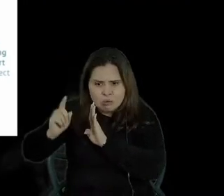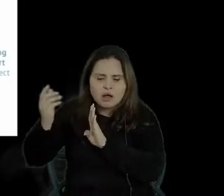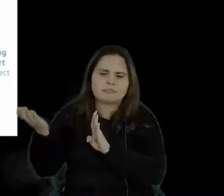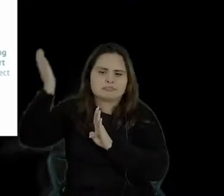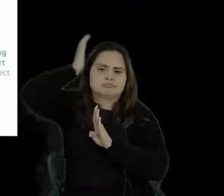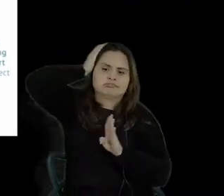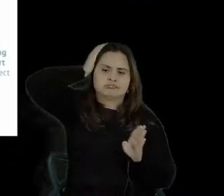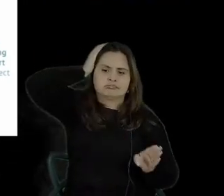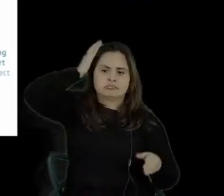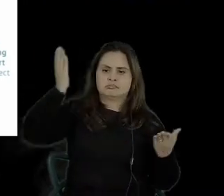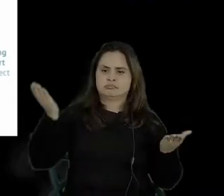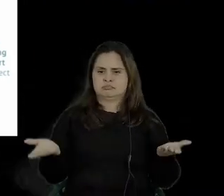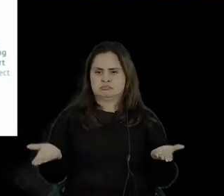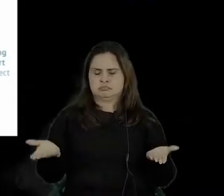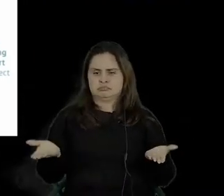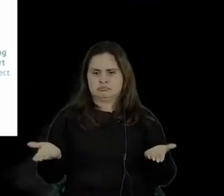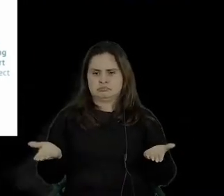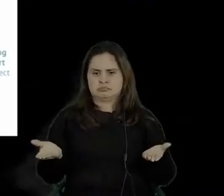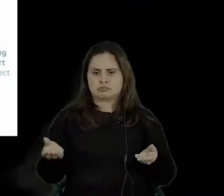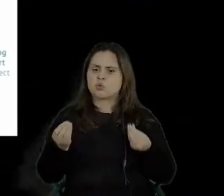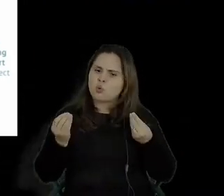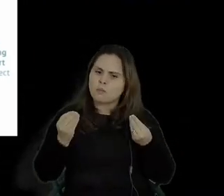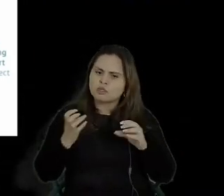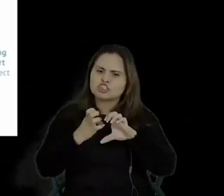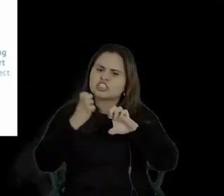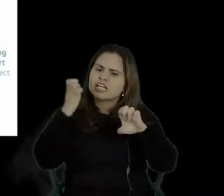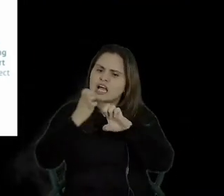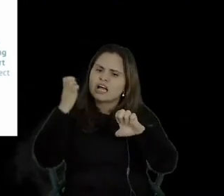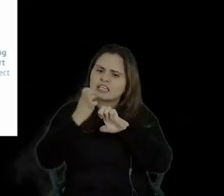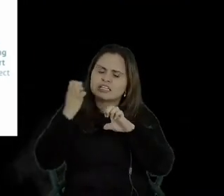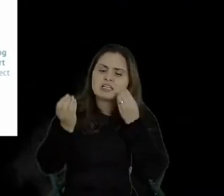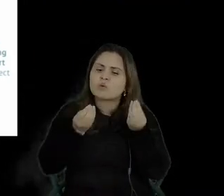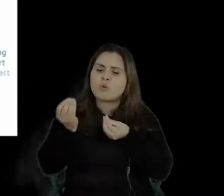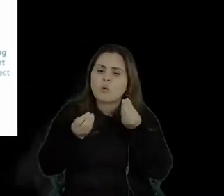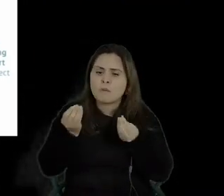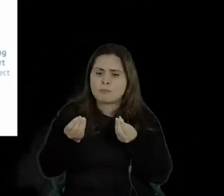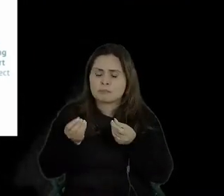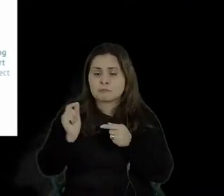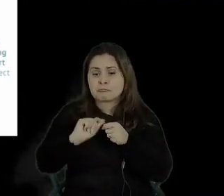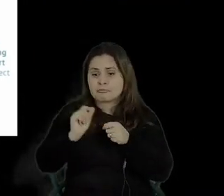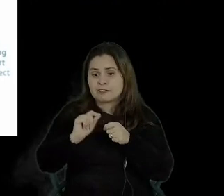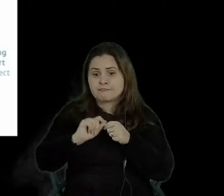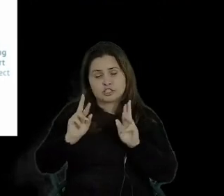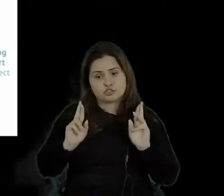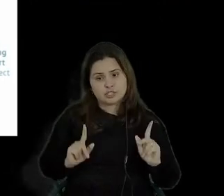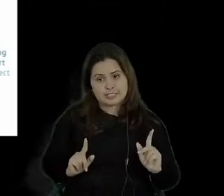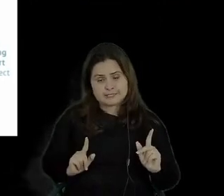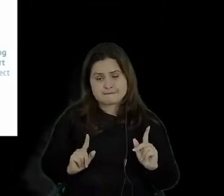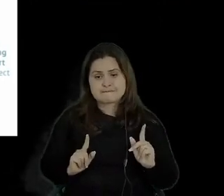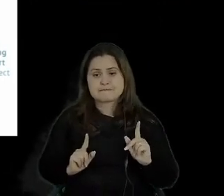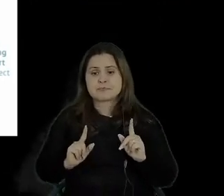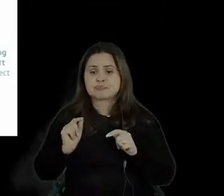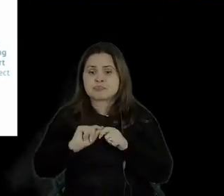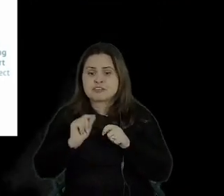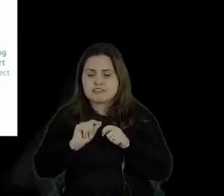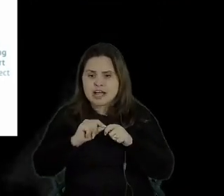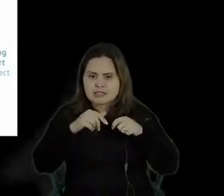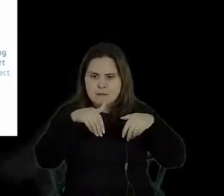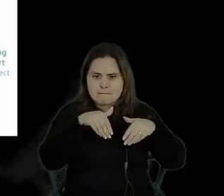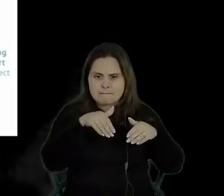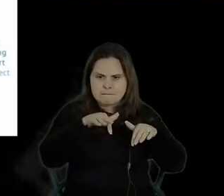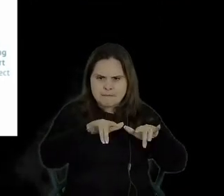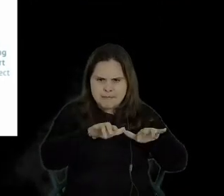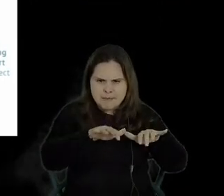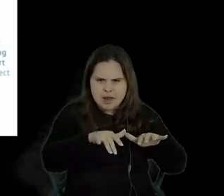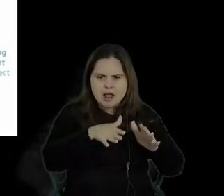é? O que a gente faz na engenharia? A gente faz um negativo disso, faz o polimento e imprime isso em